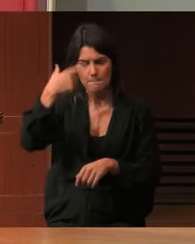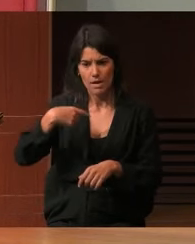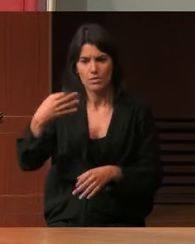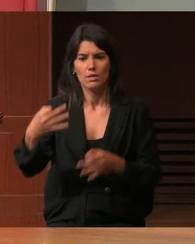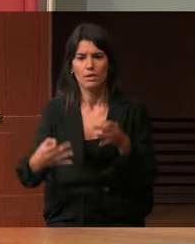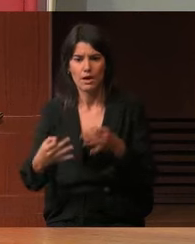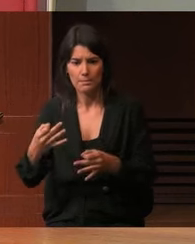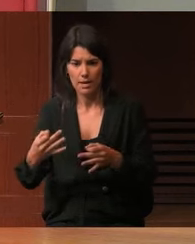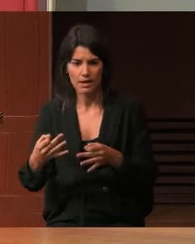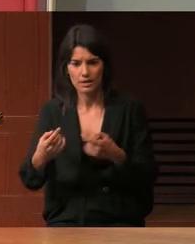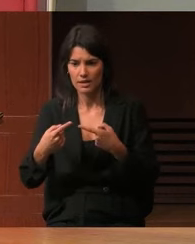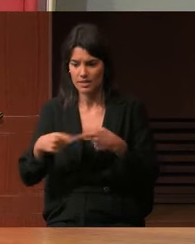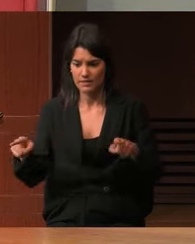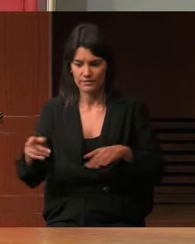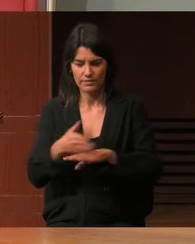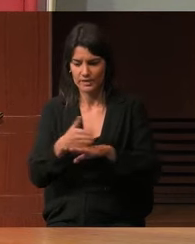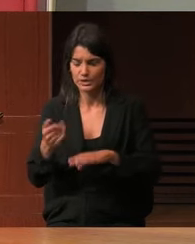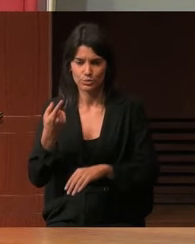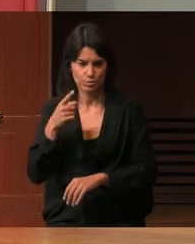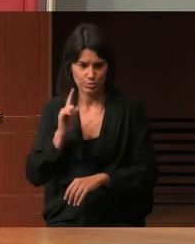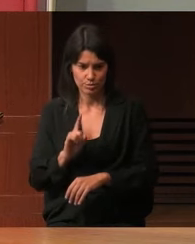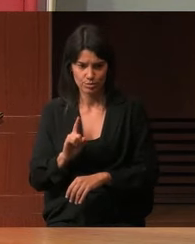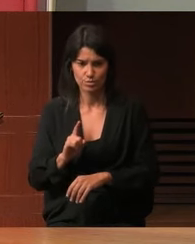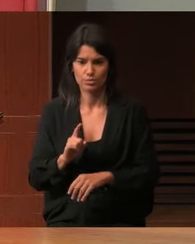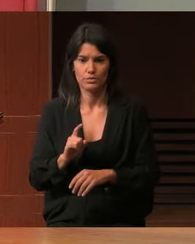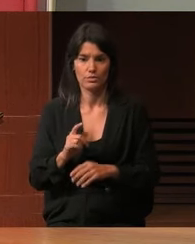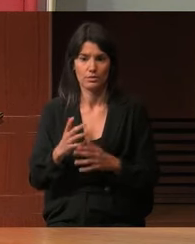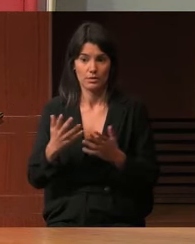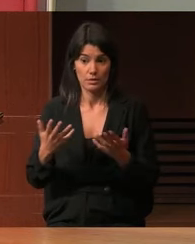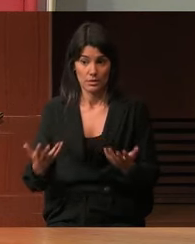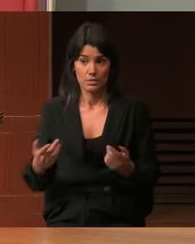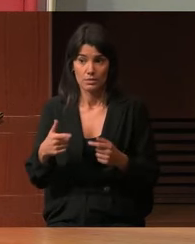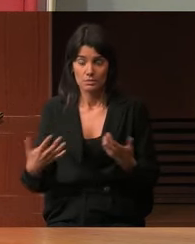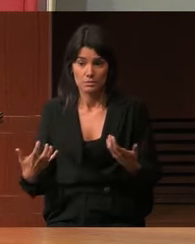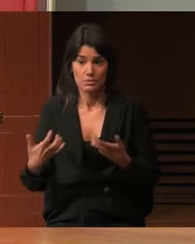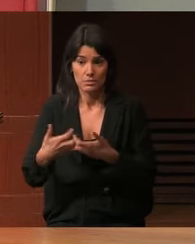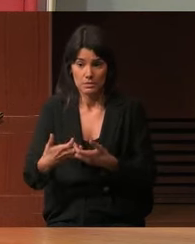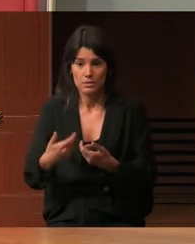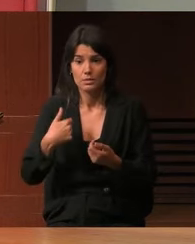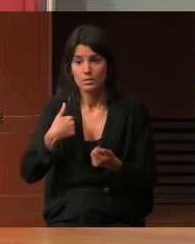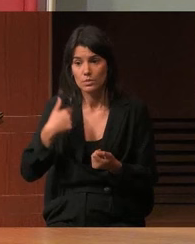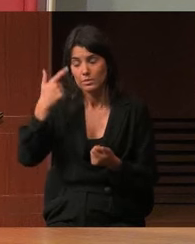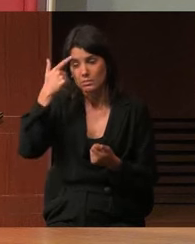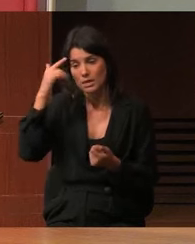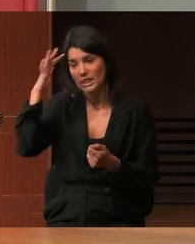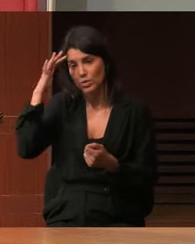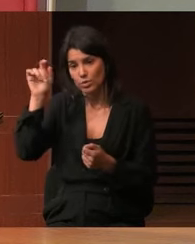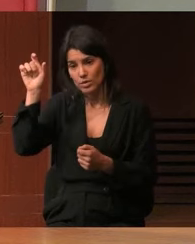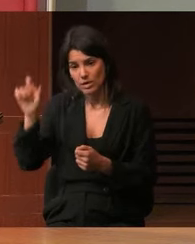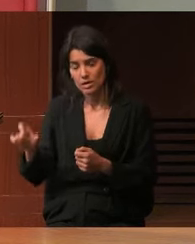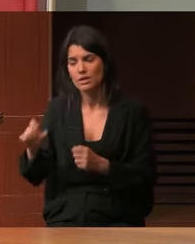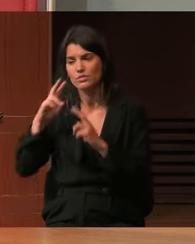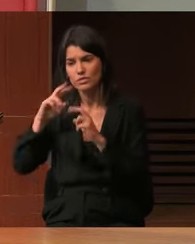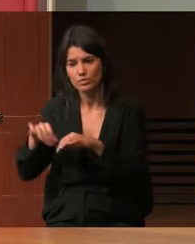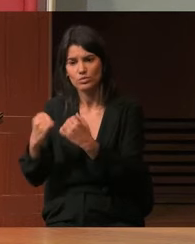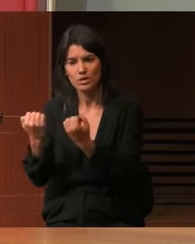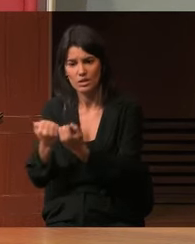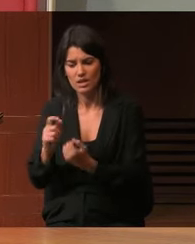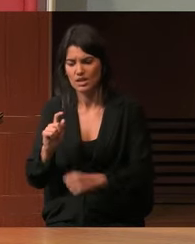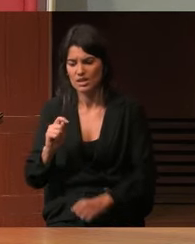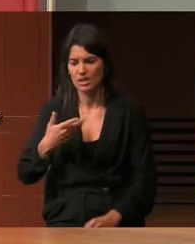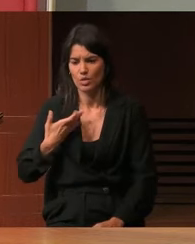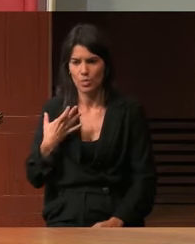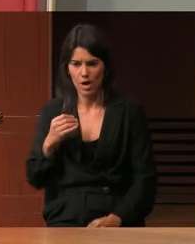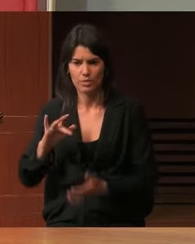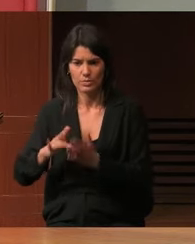já não são diferentes. Para chegar a esta inferência, recorro à teoria que o antropólogo brasileiro Eduardo Viveiros de